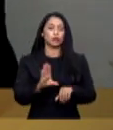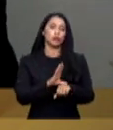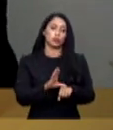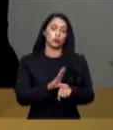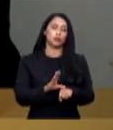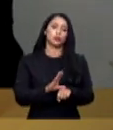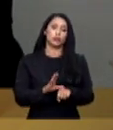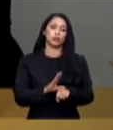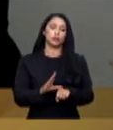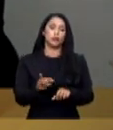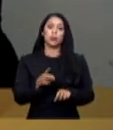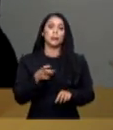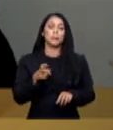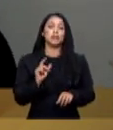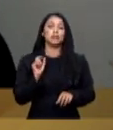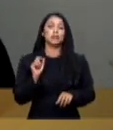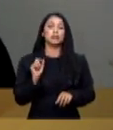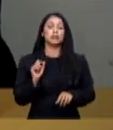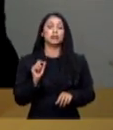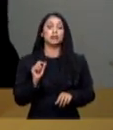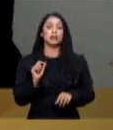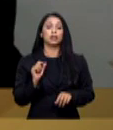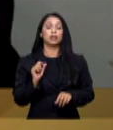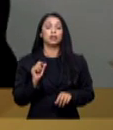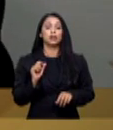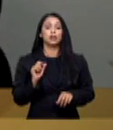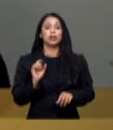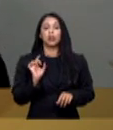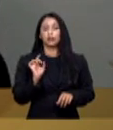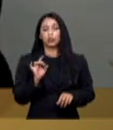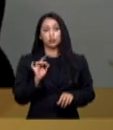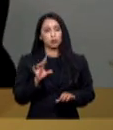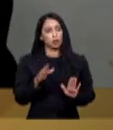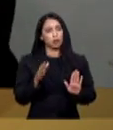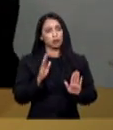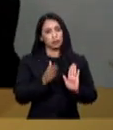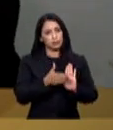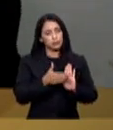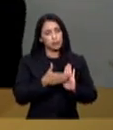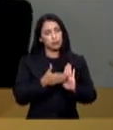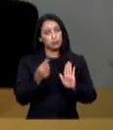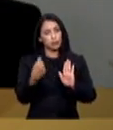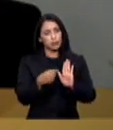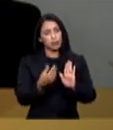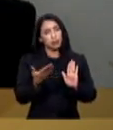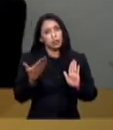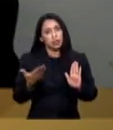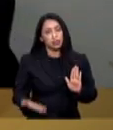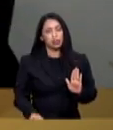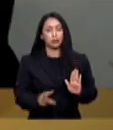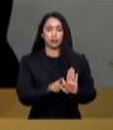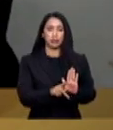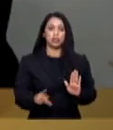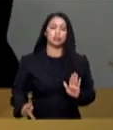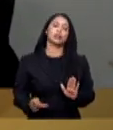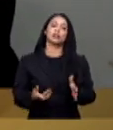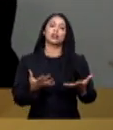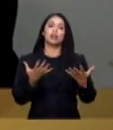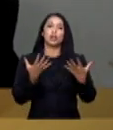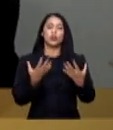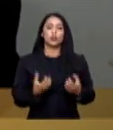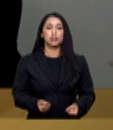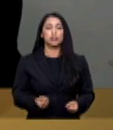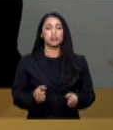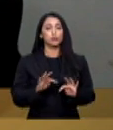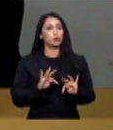aqui vislumbro nesta passagem e apenas nessa passagem. Razão pela qual, senhor presidente, eu estou conhecendo integralmente